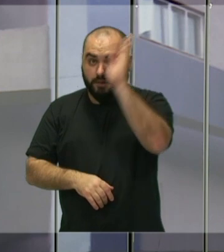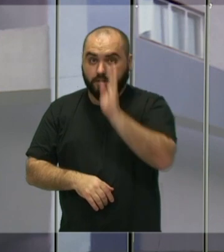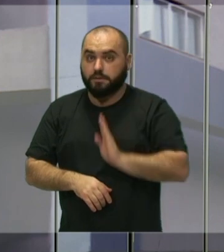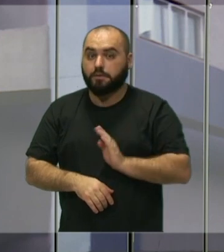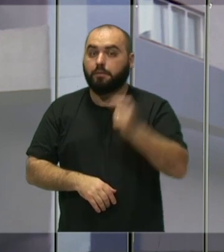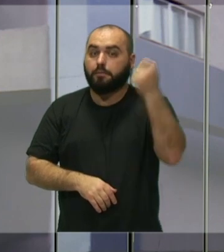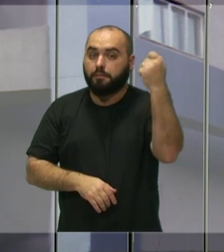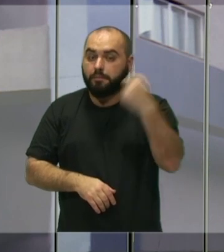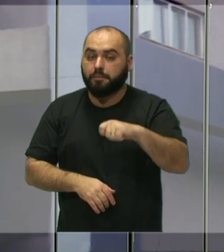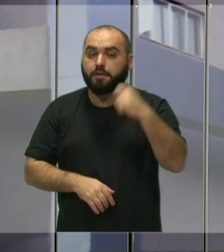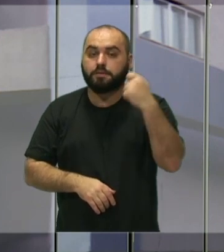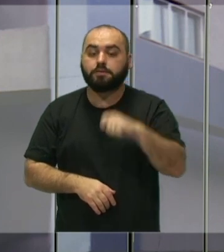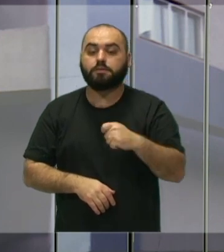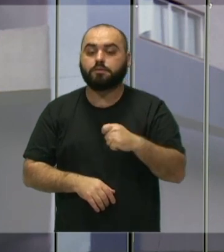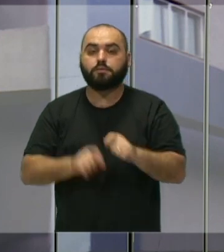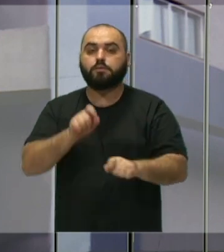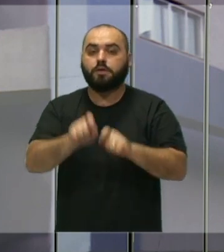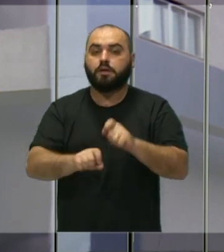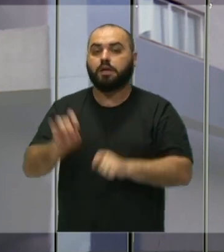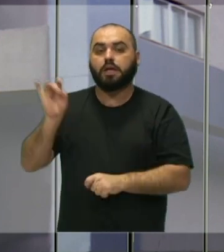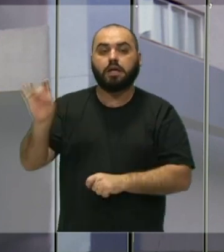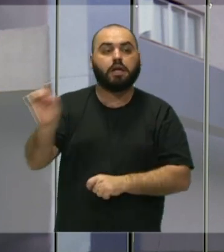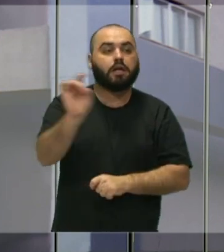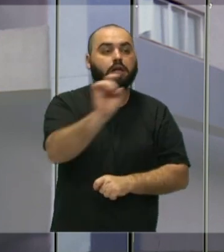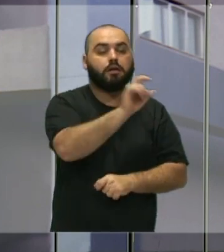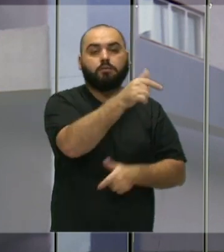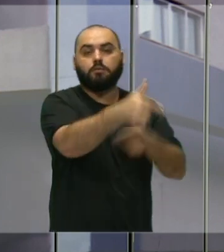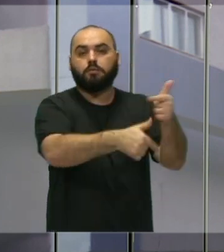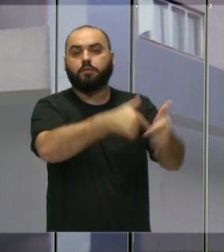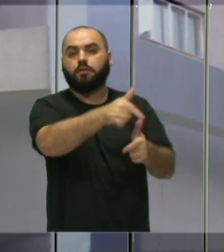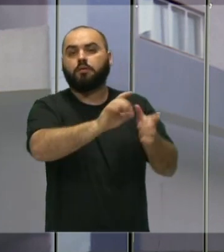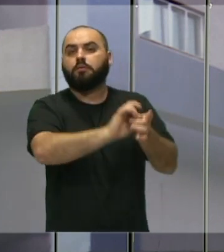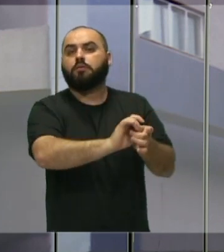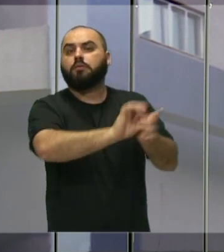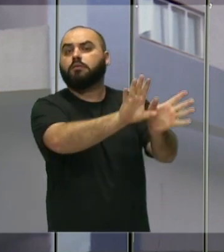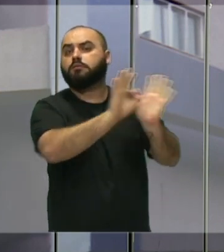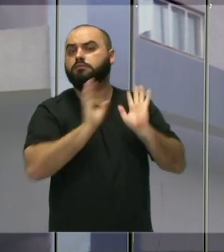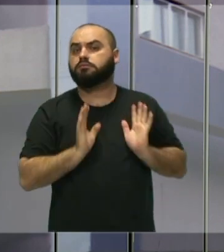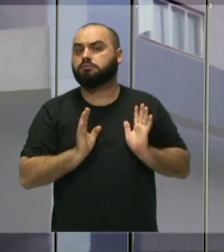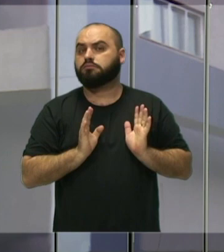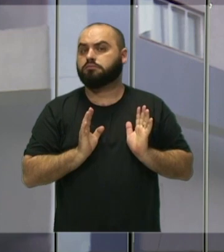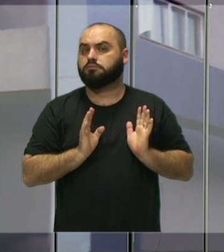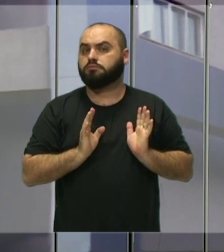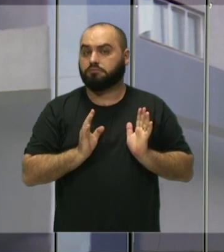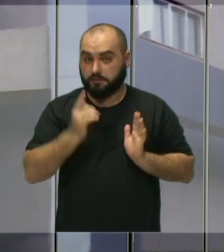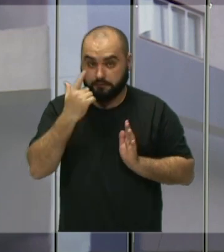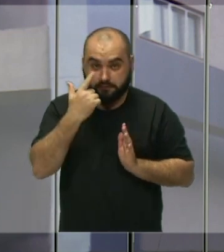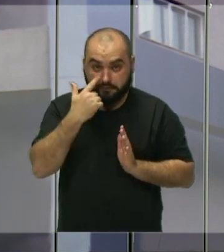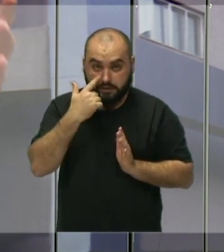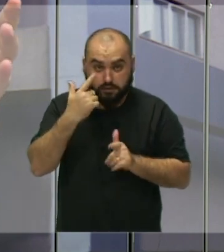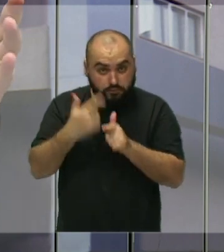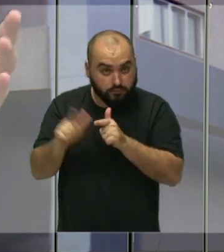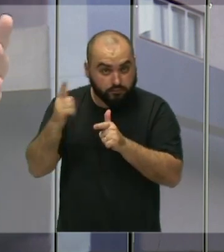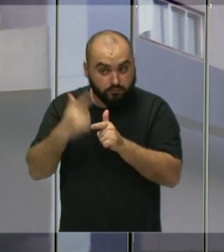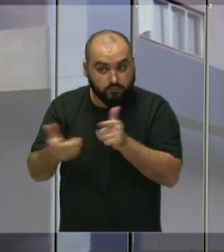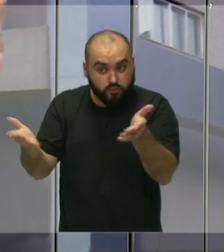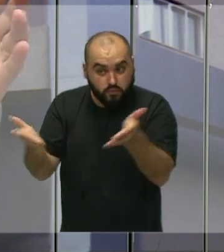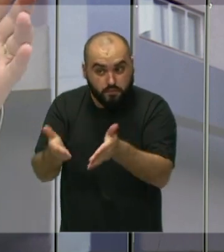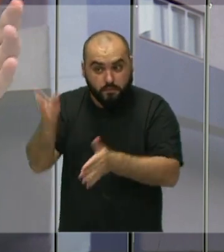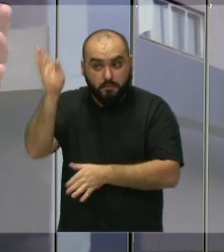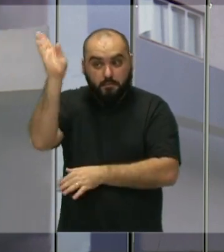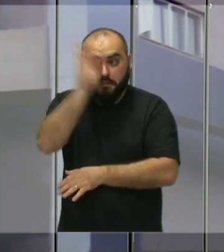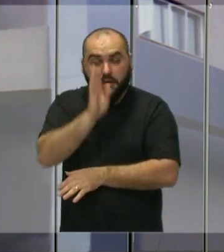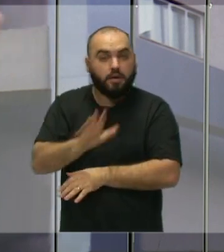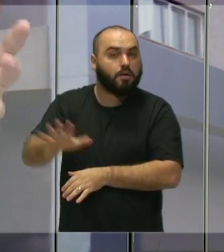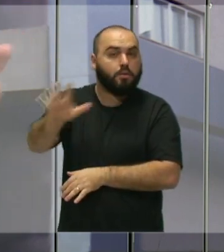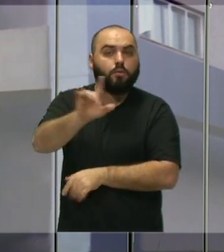devemos deixar cada um fazer a sua parte. Aliás, eu vejo que o grande problema que nós temos hoje no nosso país